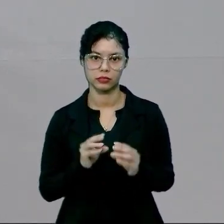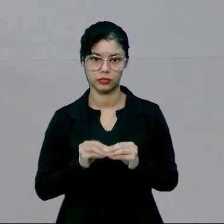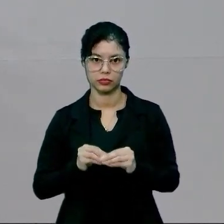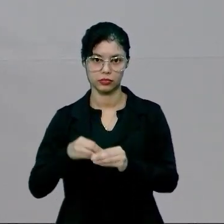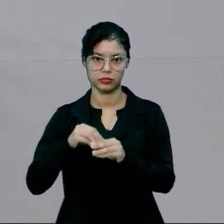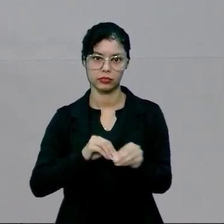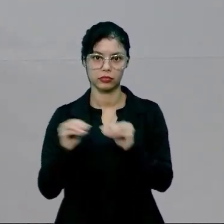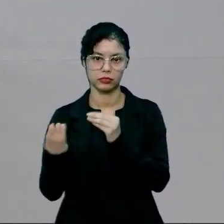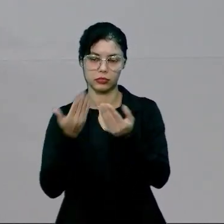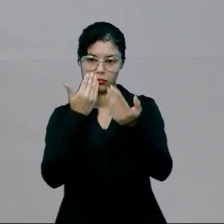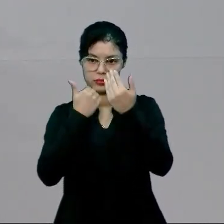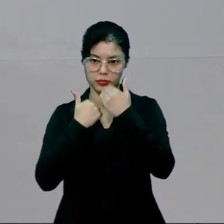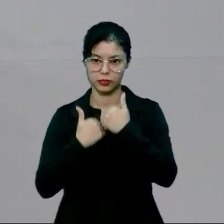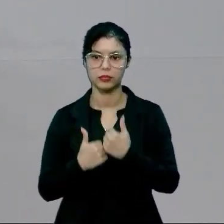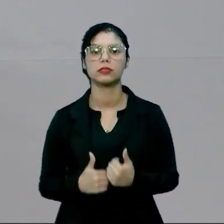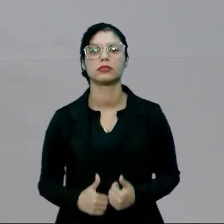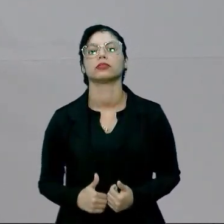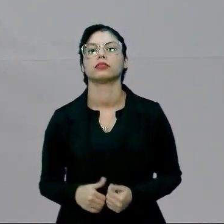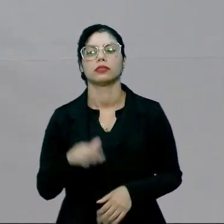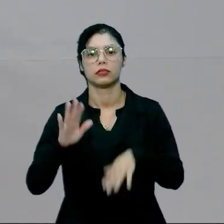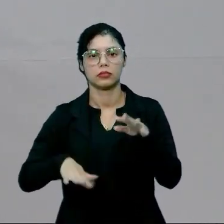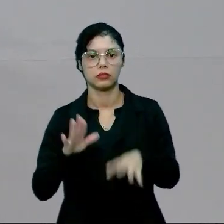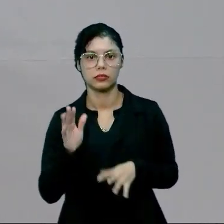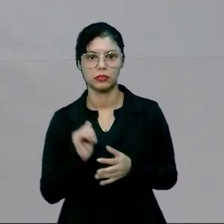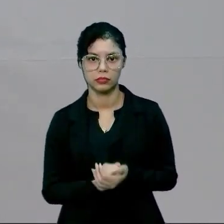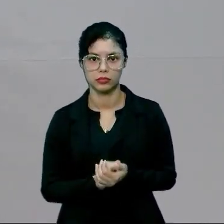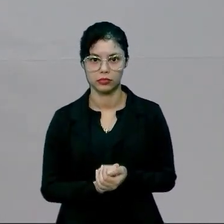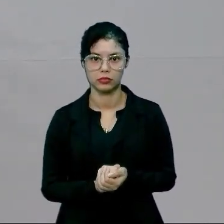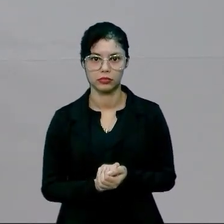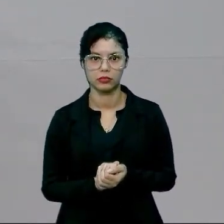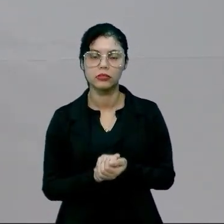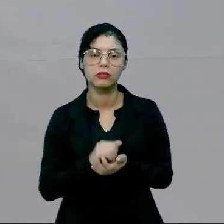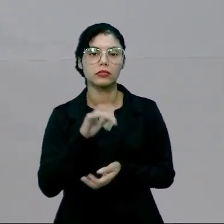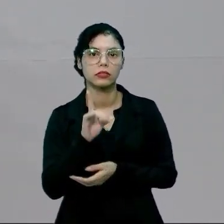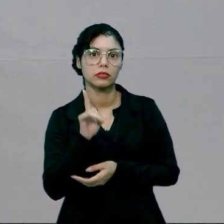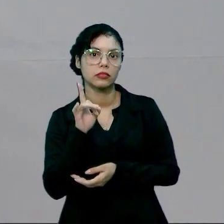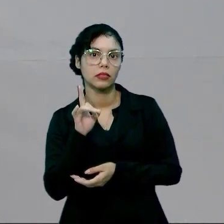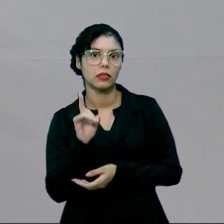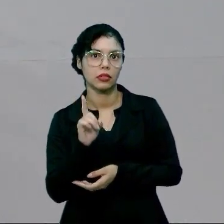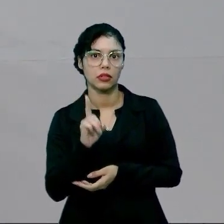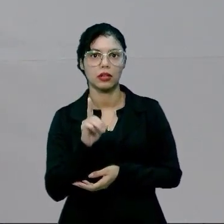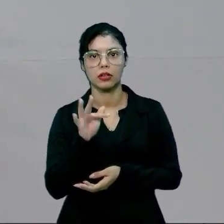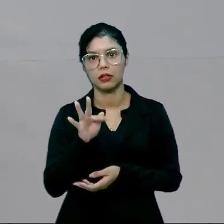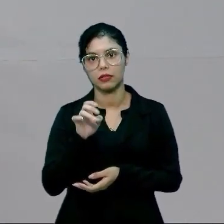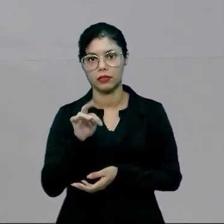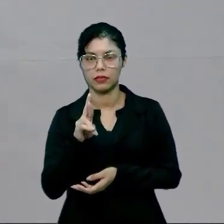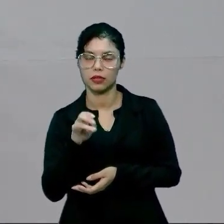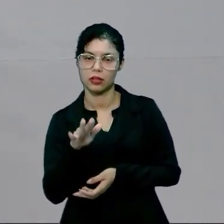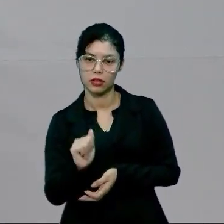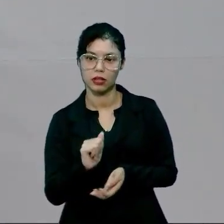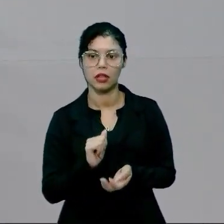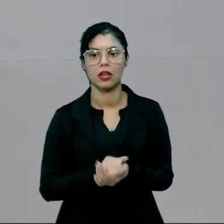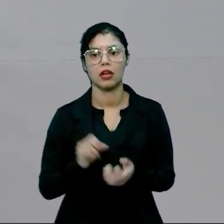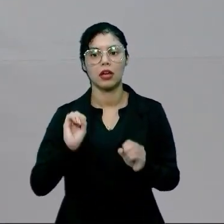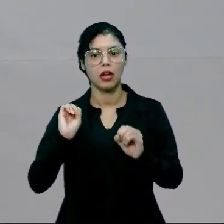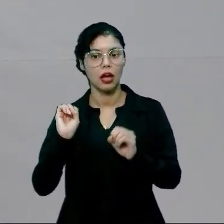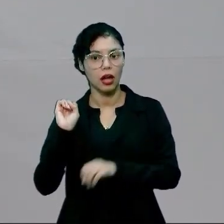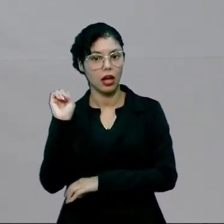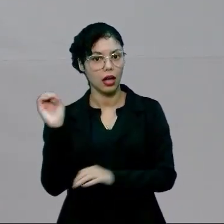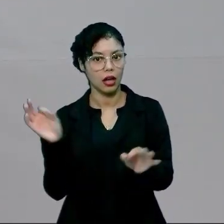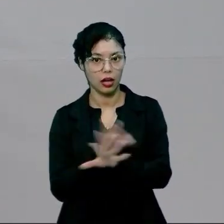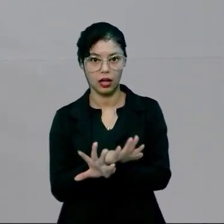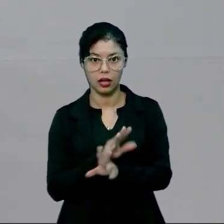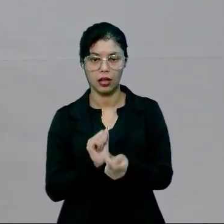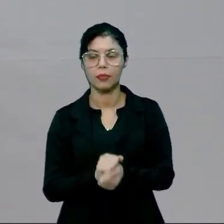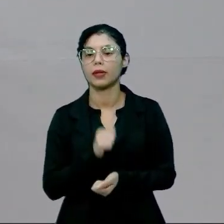leva, digere aí, e às vezes ele faz o que? Suas necessidades, e a semente vai junto. Então, é um meio de